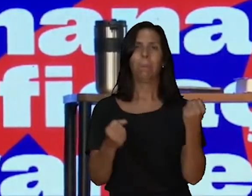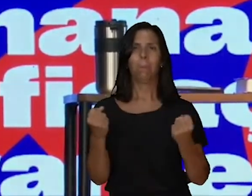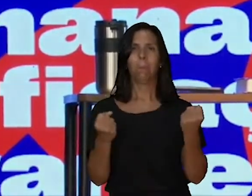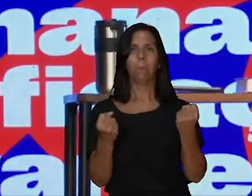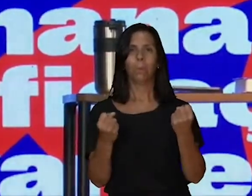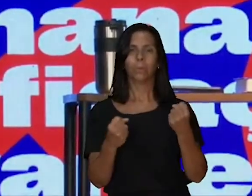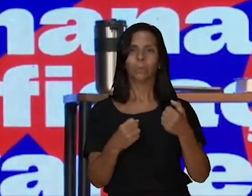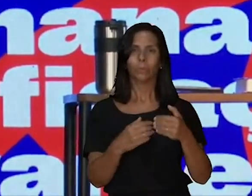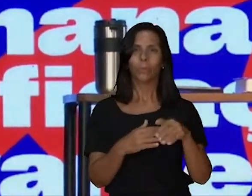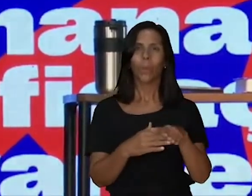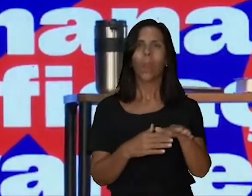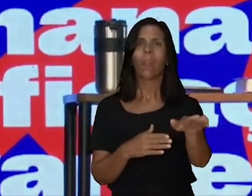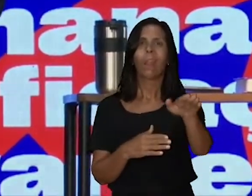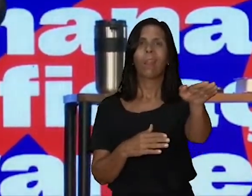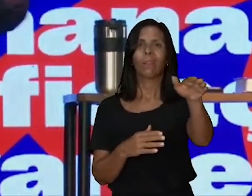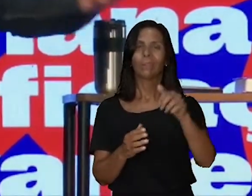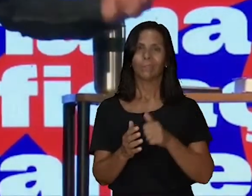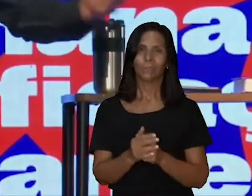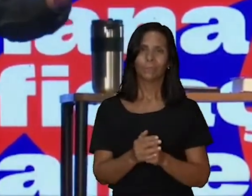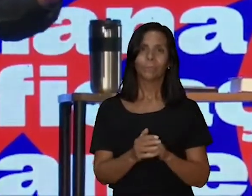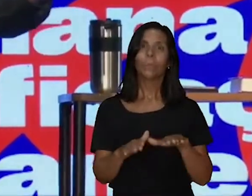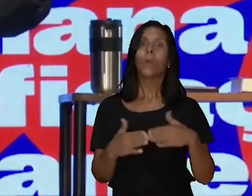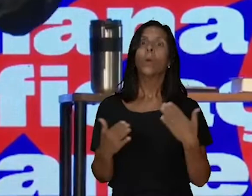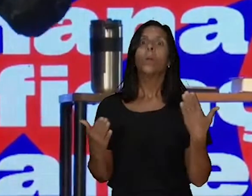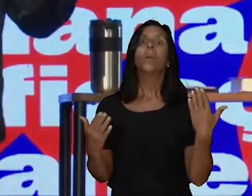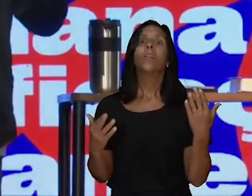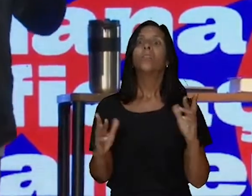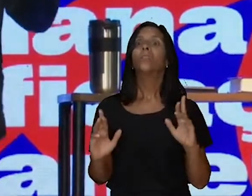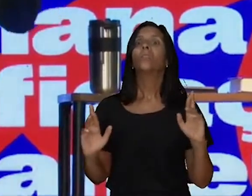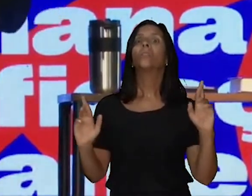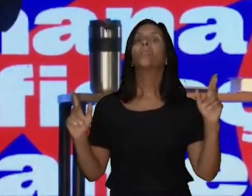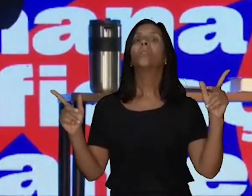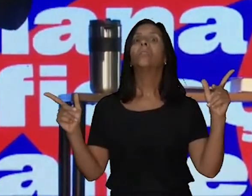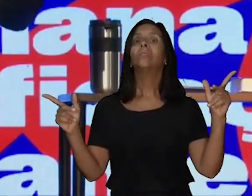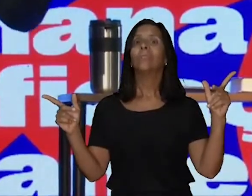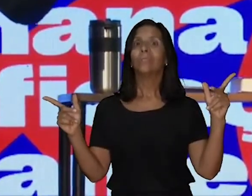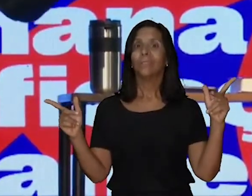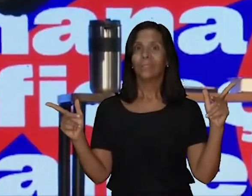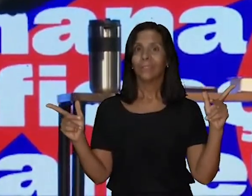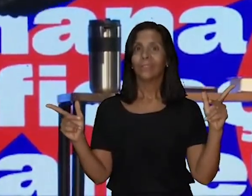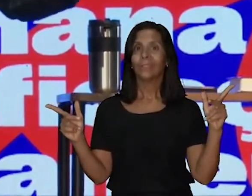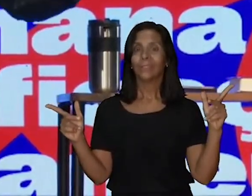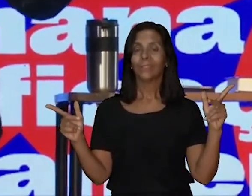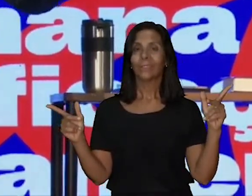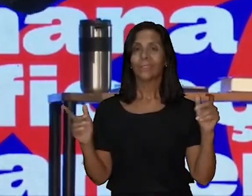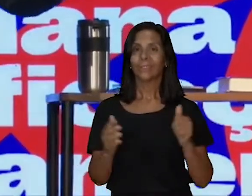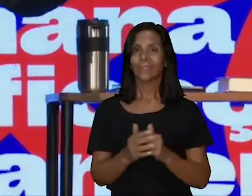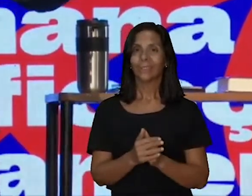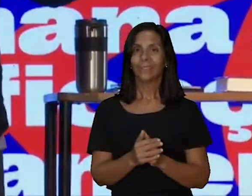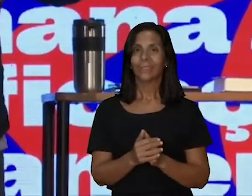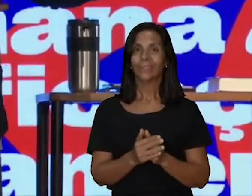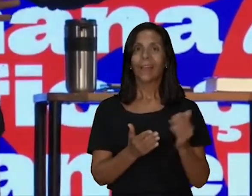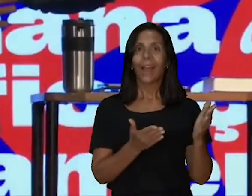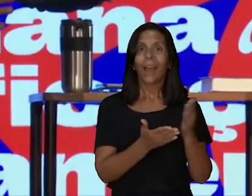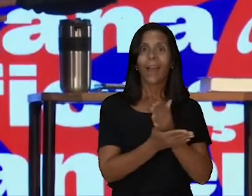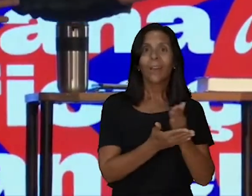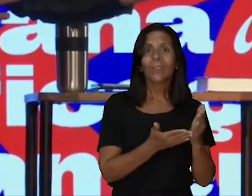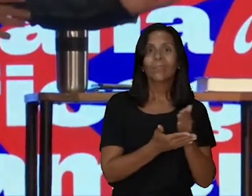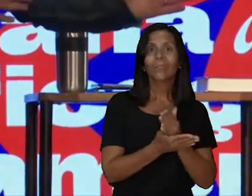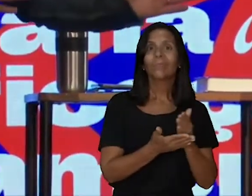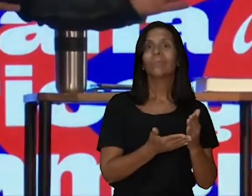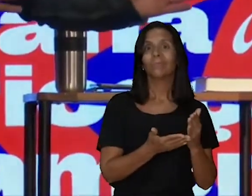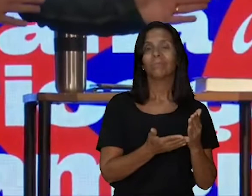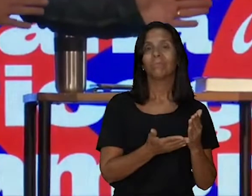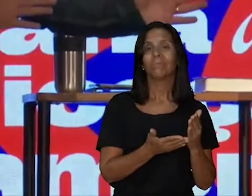Mas qual é a diferença entre um e outro? A diferença é que alguns, eles se tornaram, como